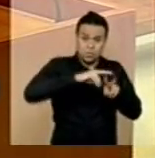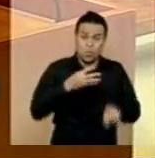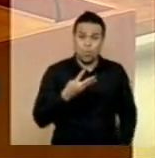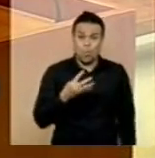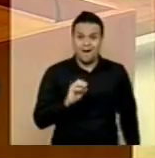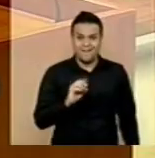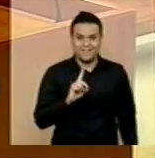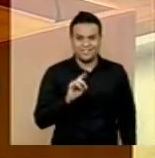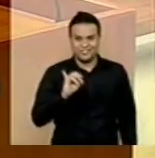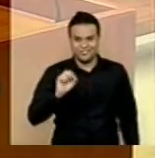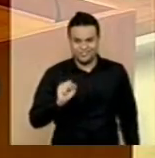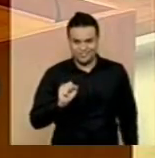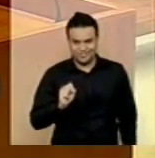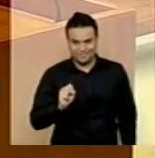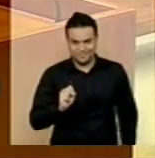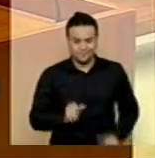dias.